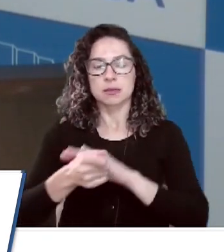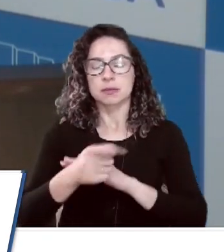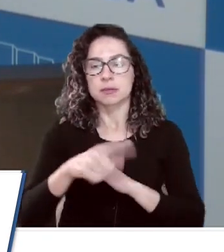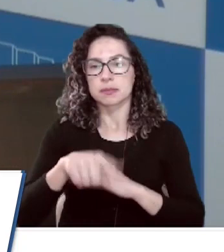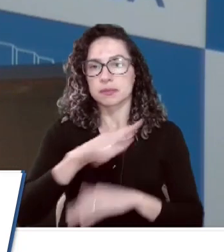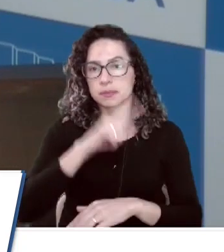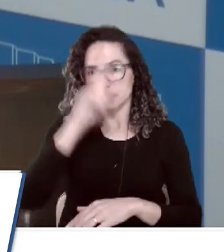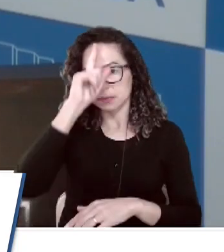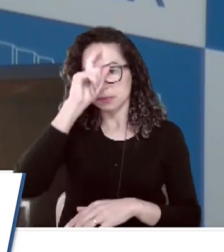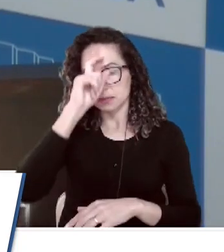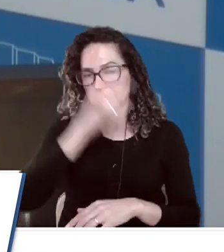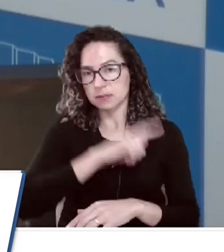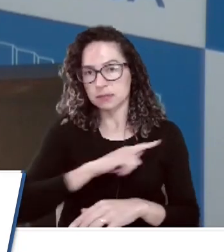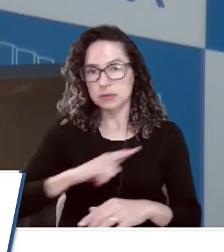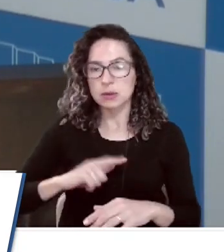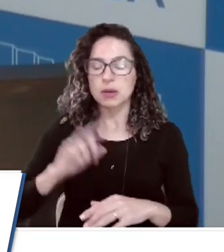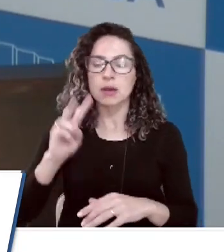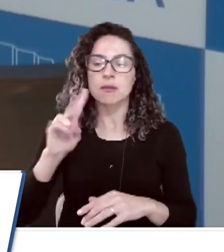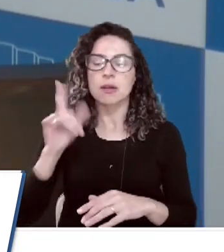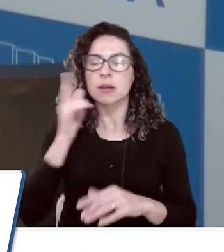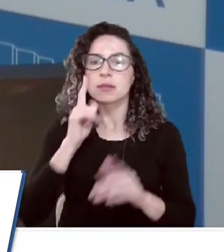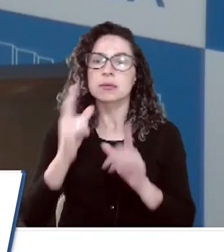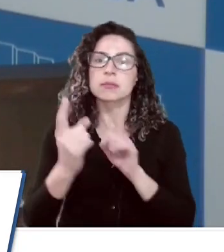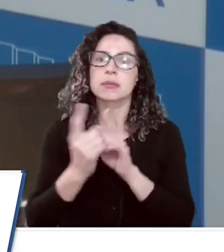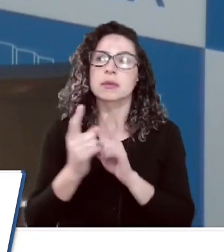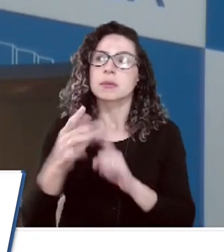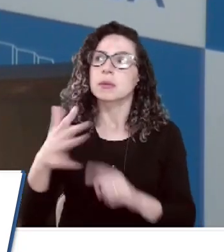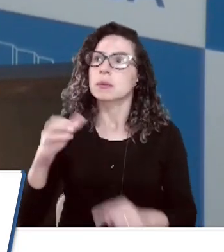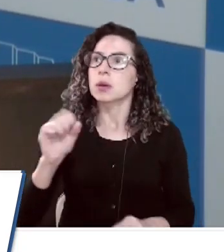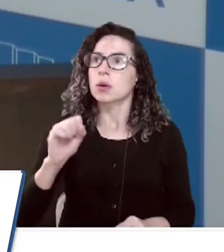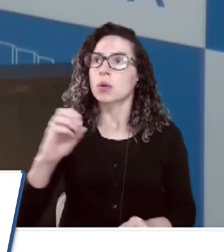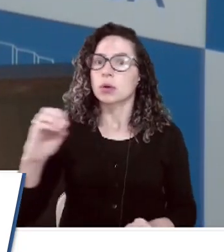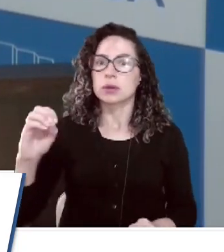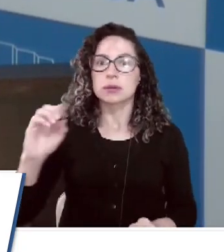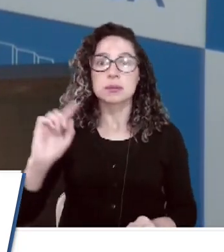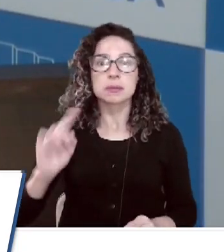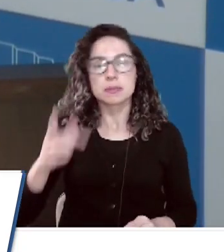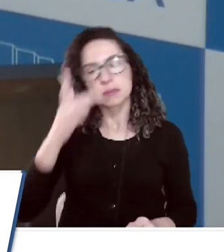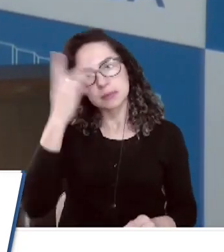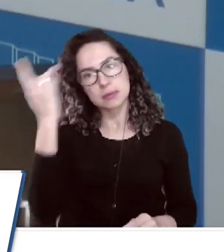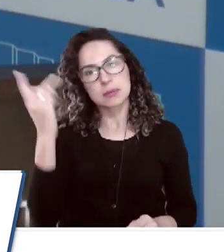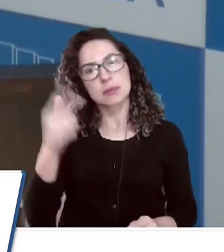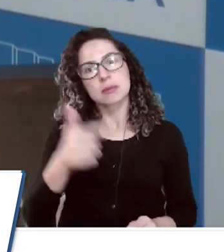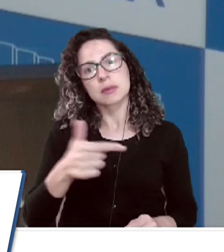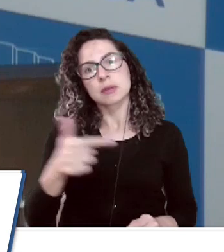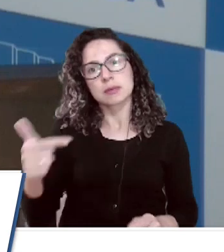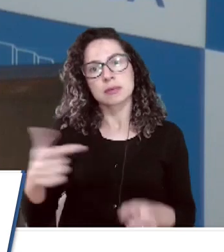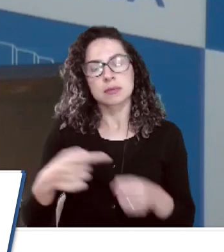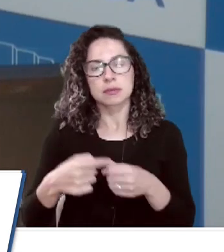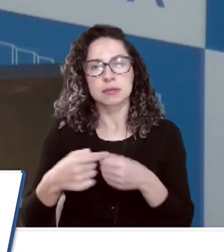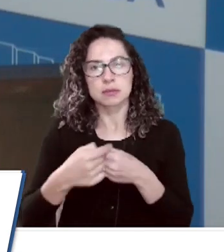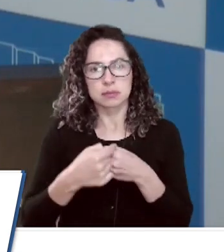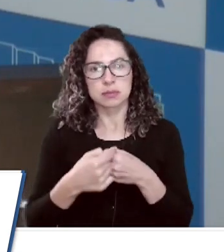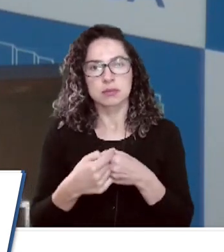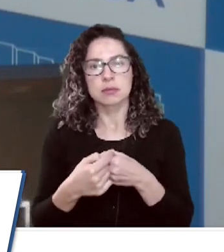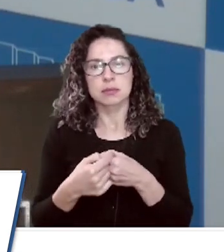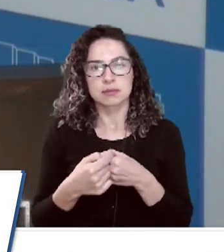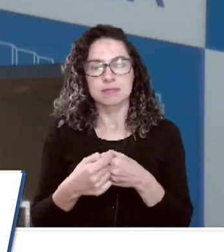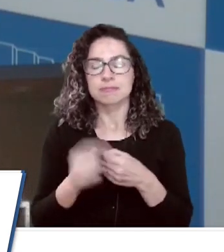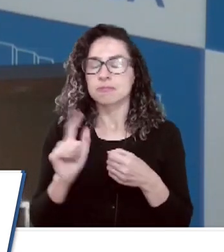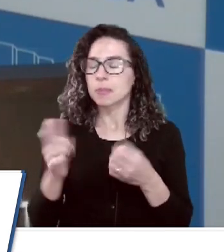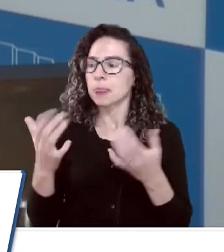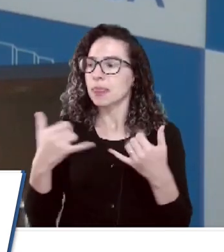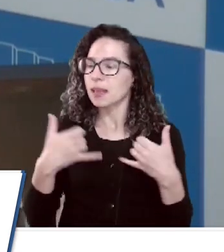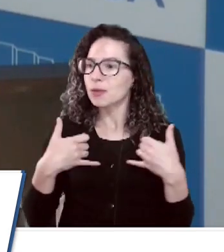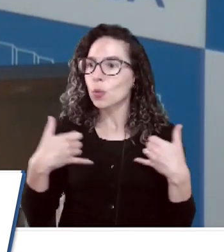vai atender quase 800 mil pessoas e 22 cidades. Então, é um orgulho muito